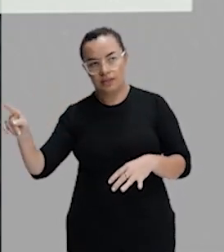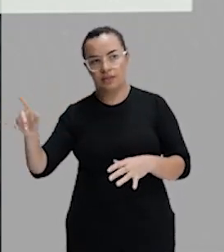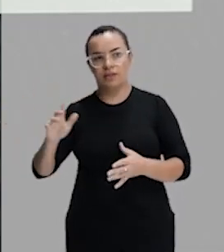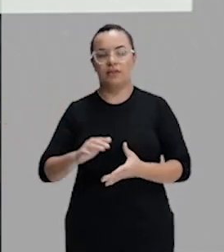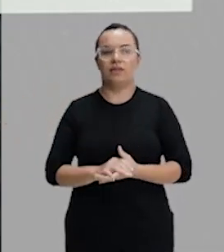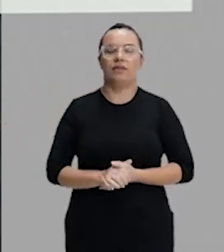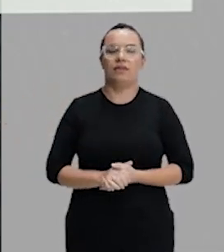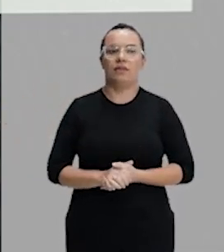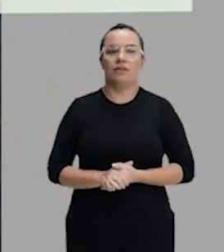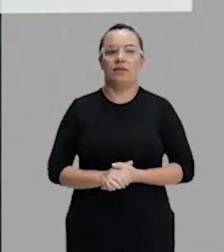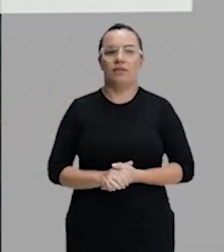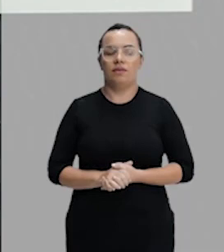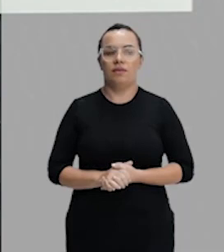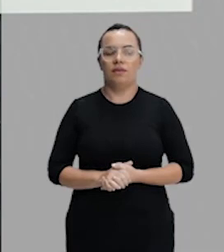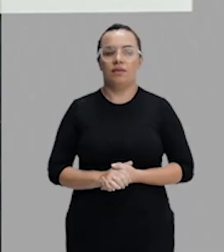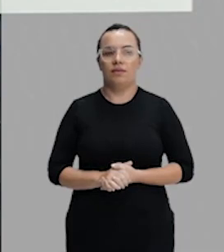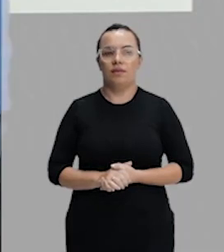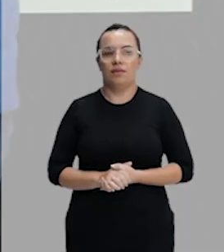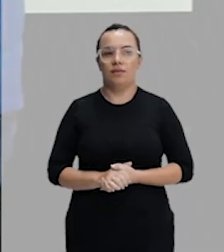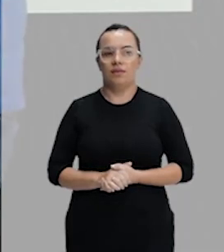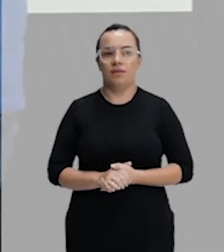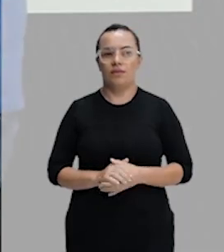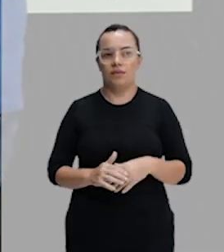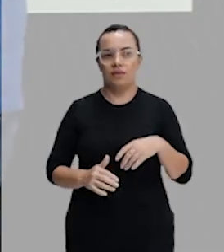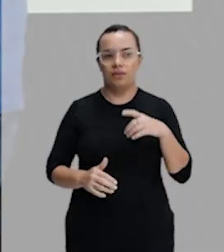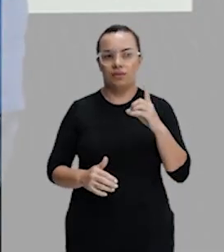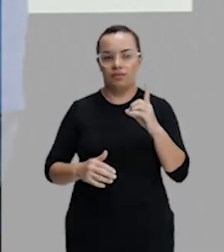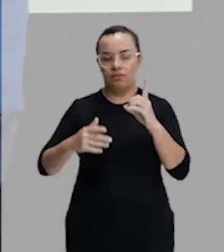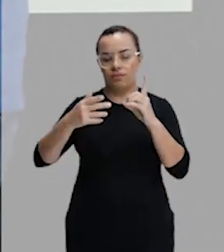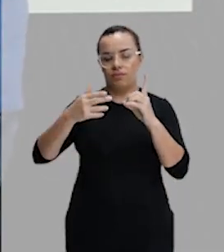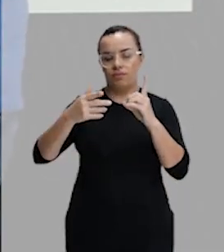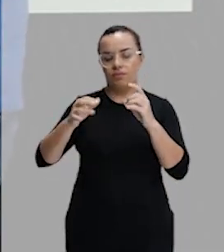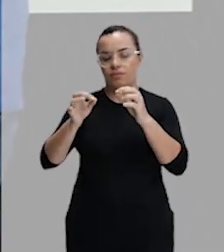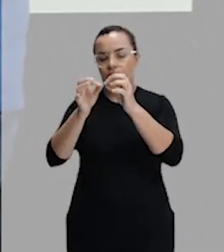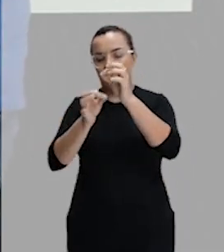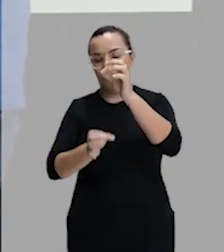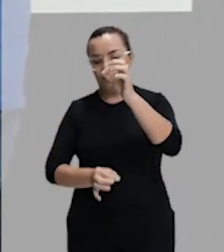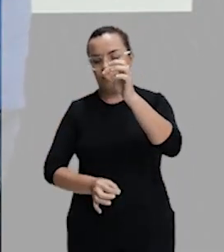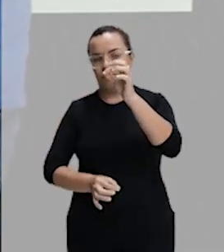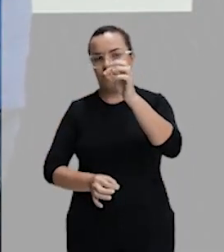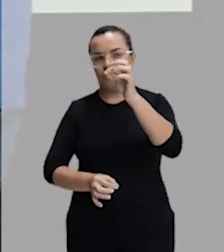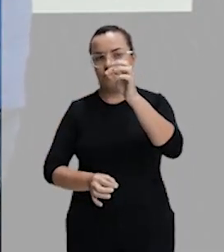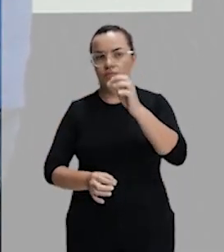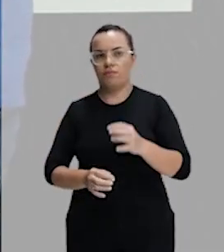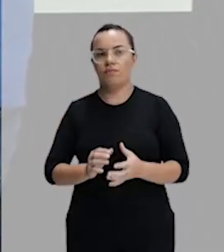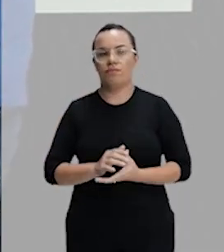D, tá? É chamada de diretriz